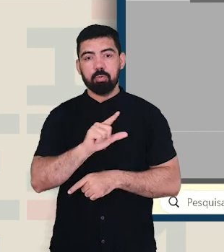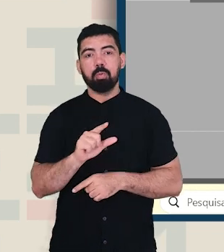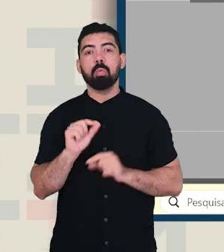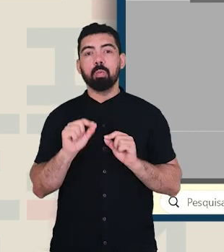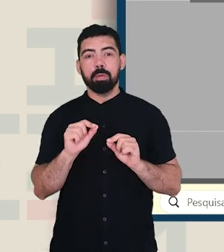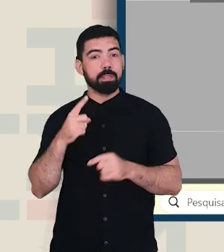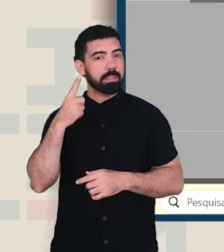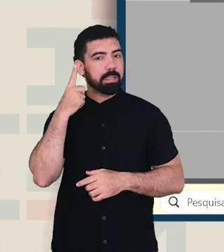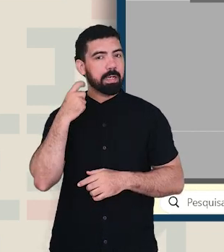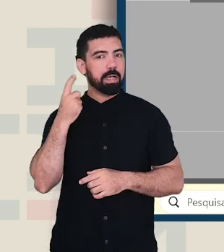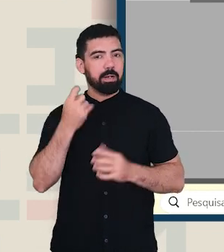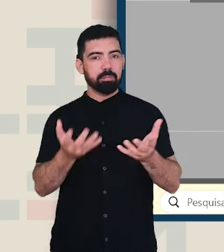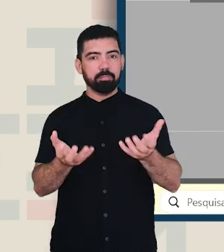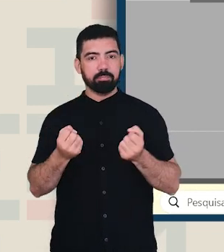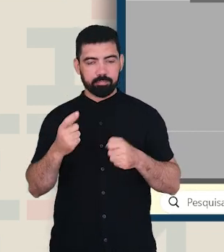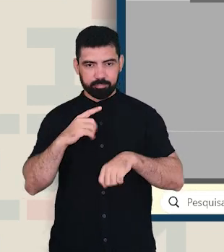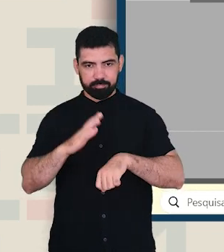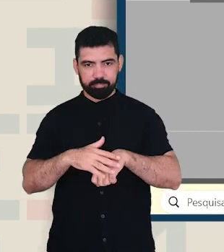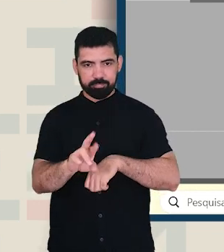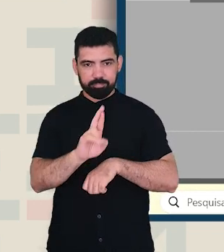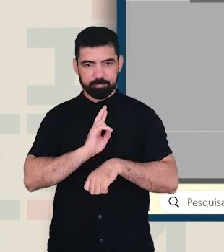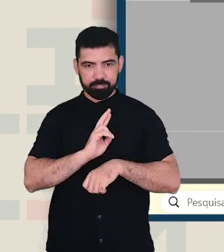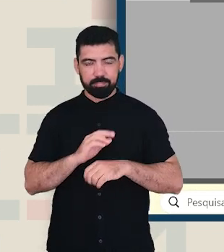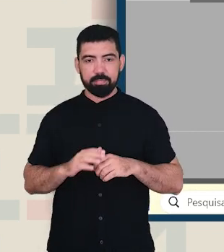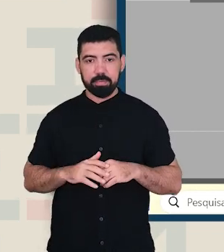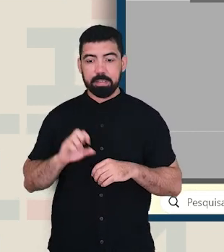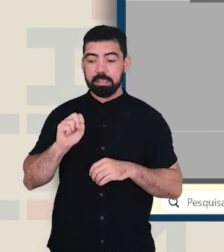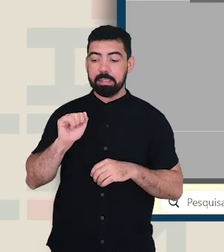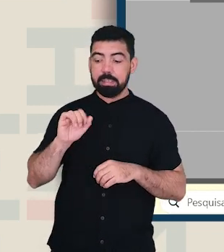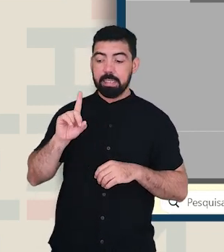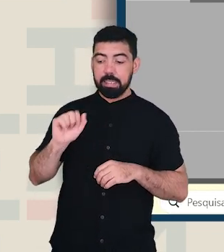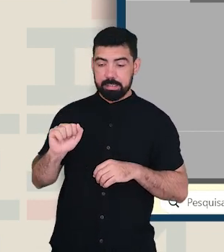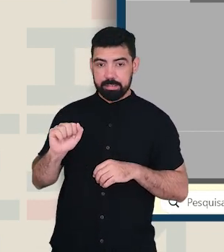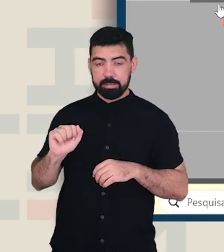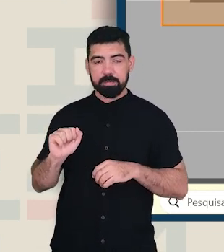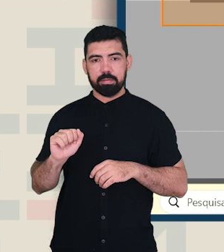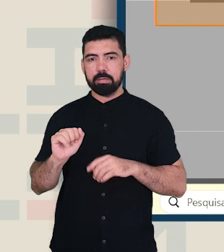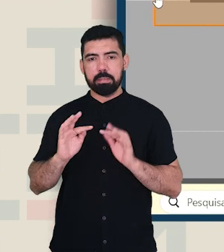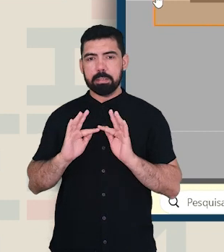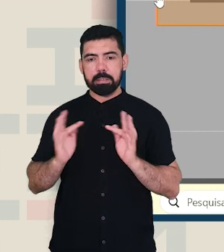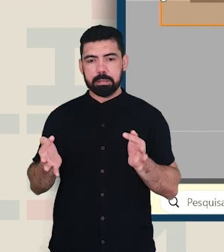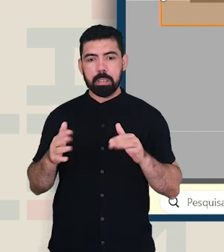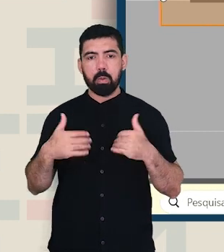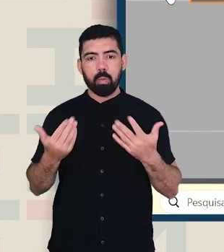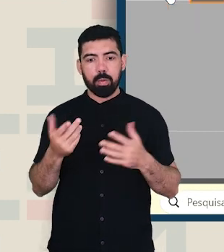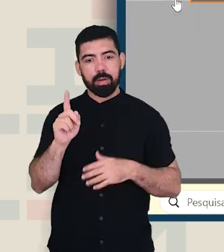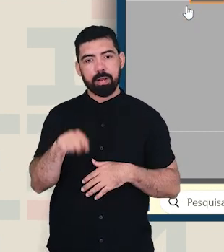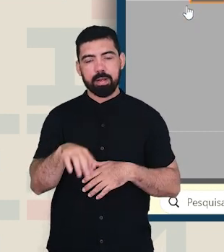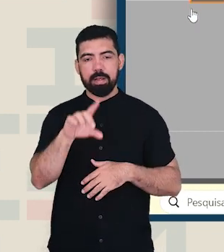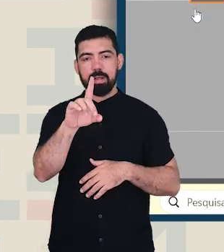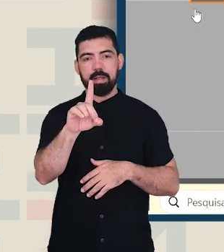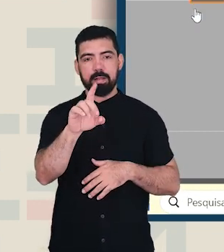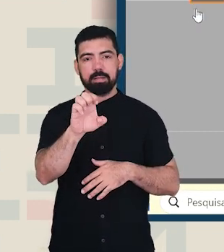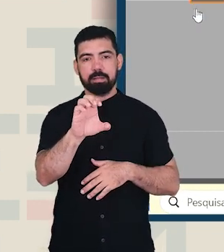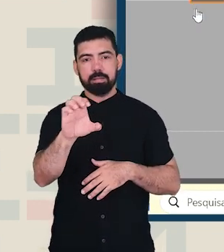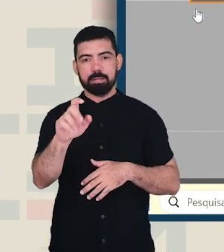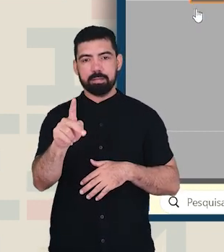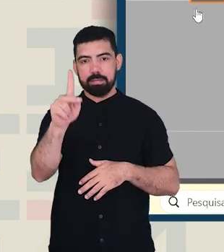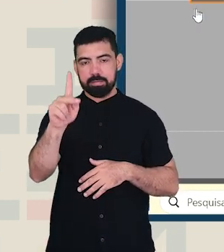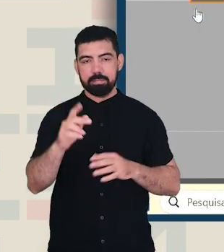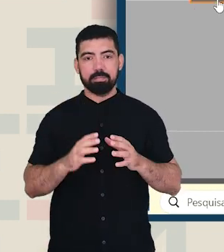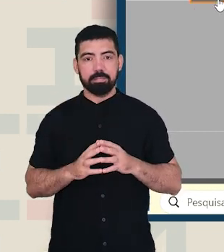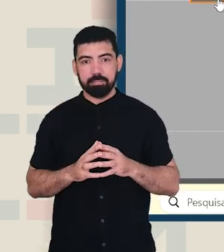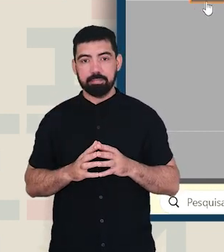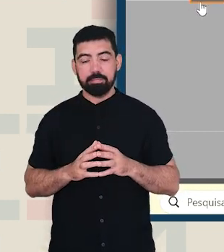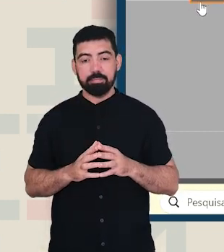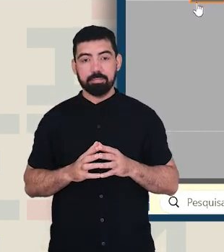saída de áudio. Essa saída de áudio, a mais simples, é este DAC, o DAC, que